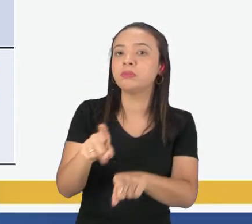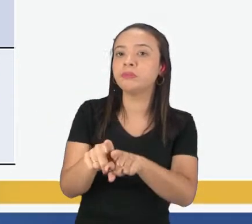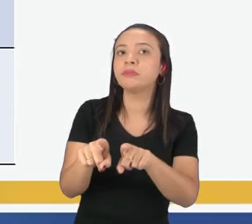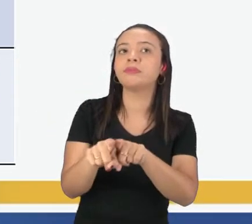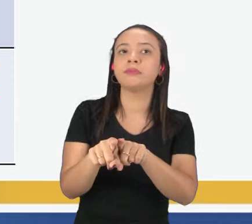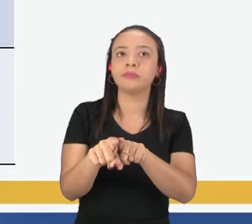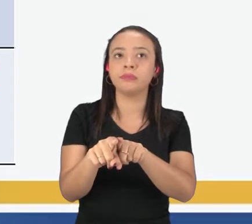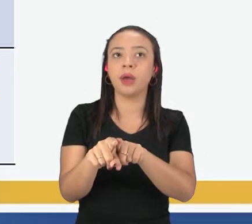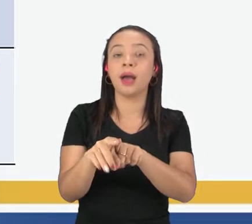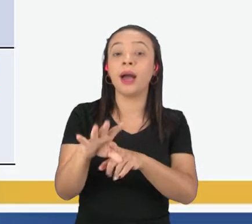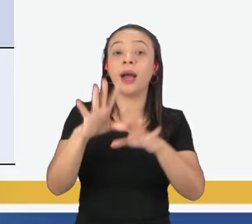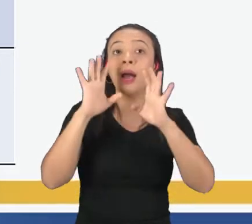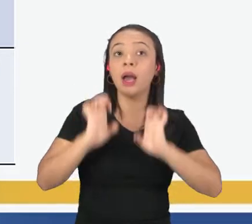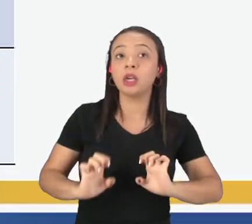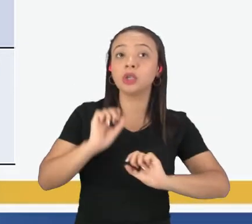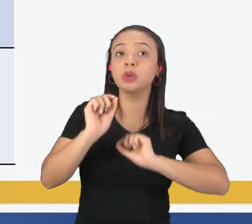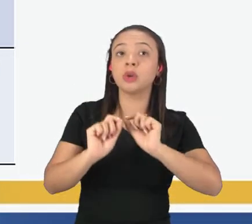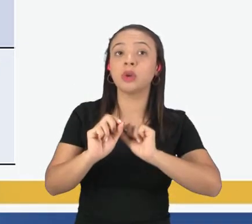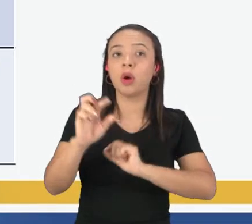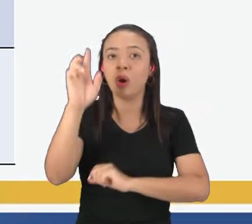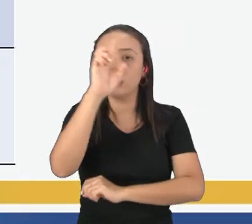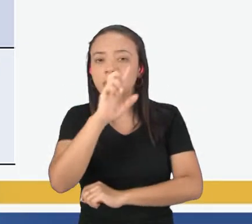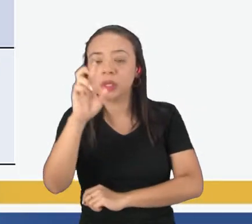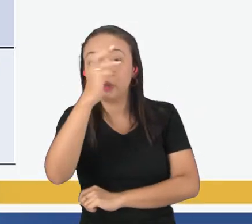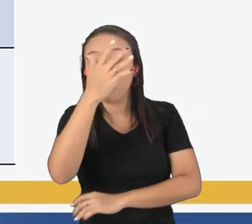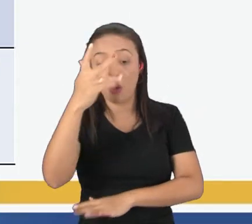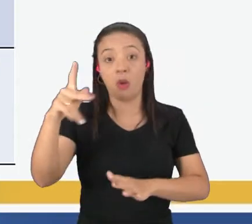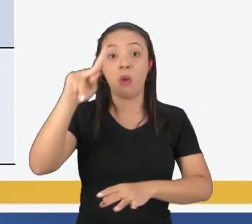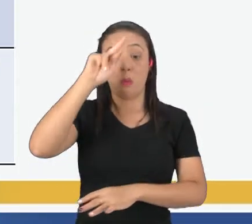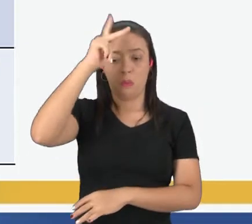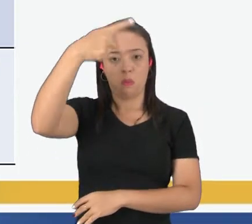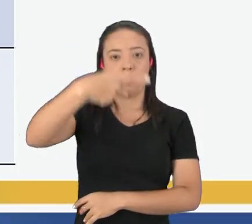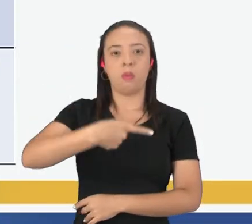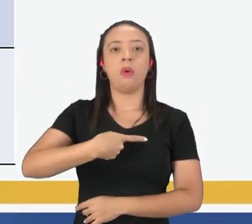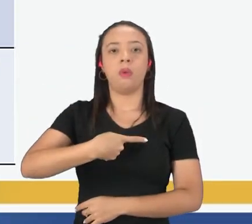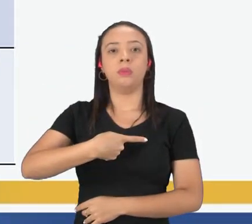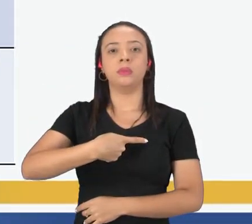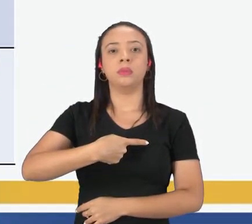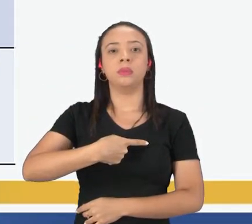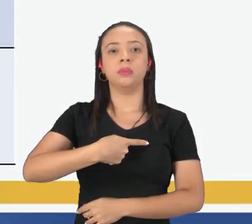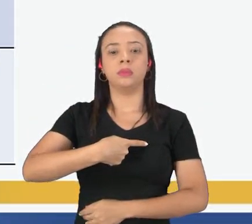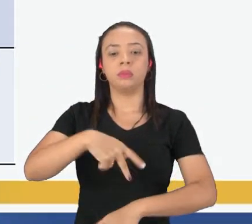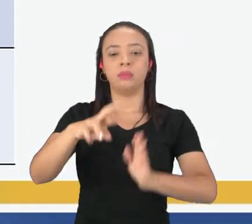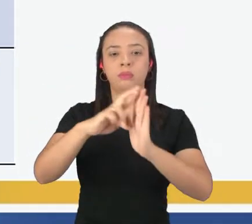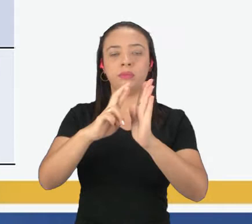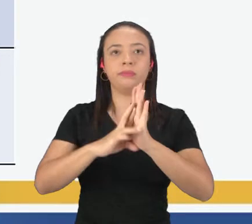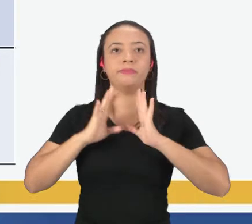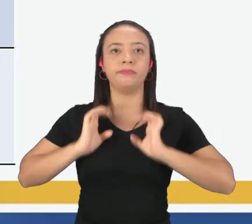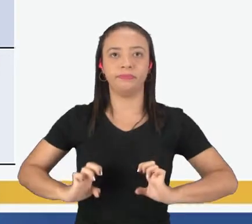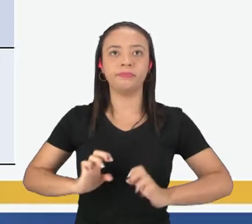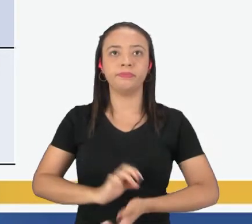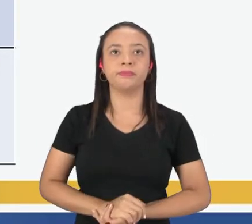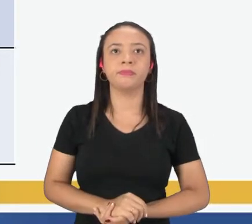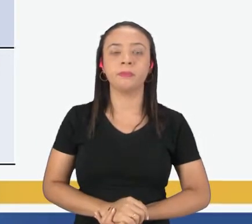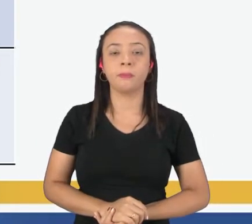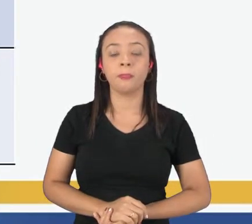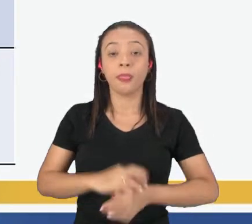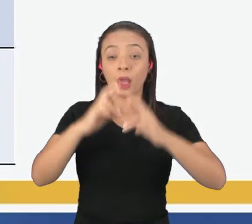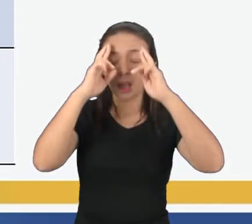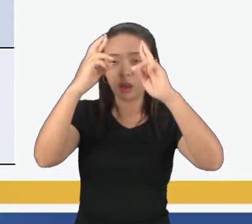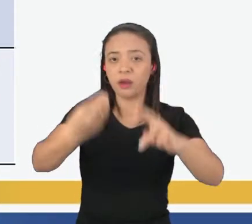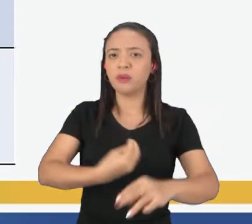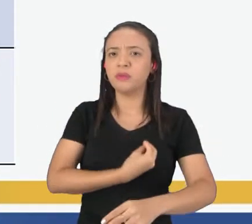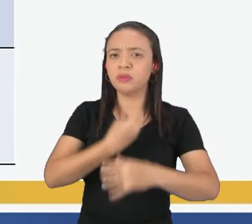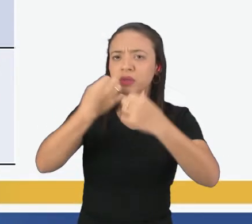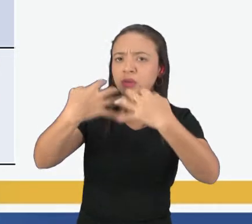diz nessa área? Observação pessoal de princípios éticos. E o que o respeito à vida tem